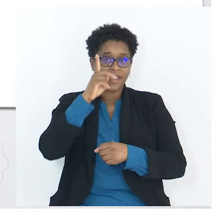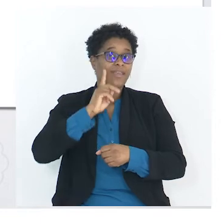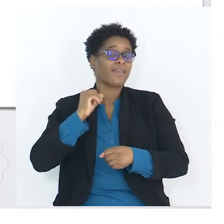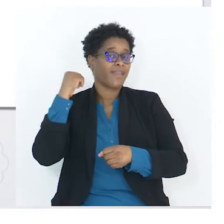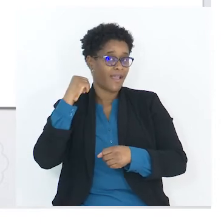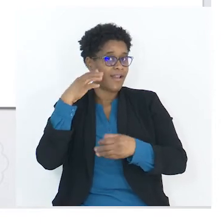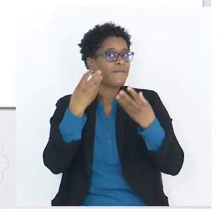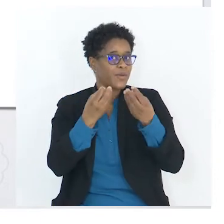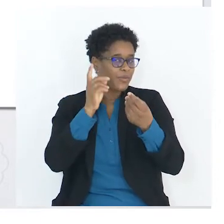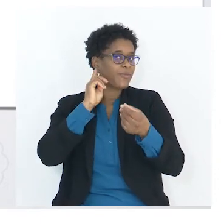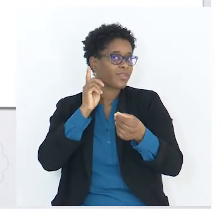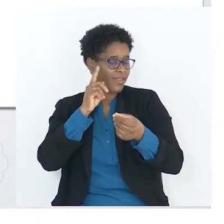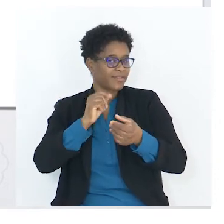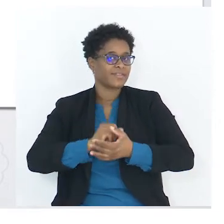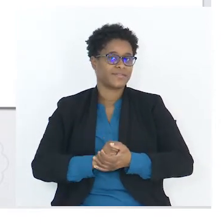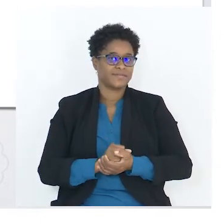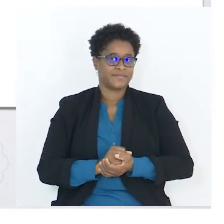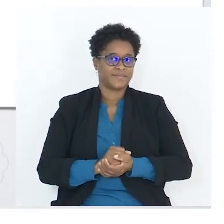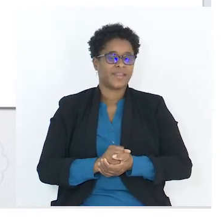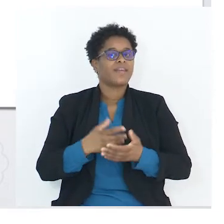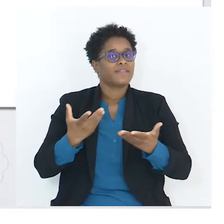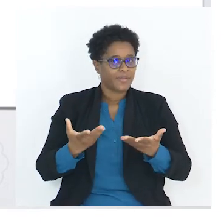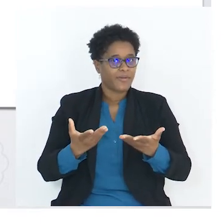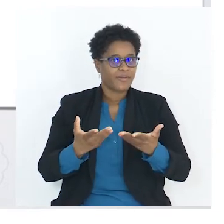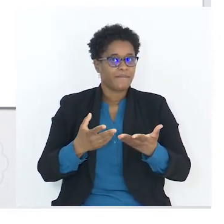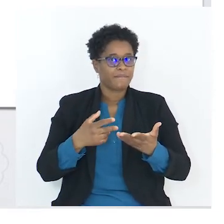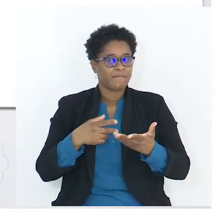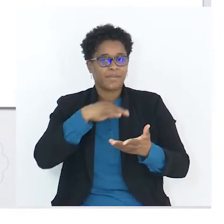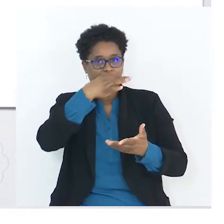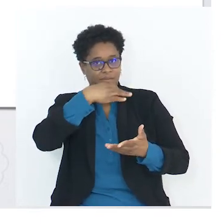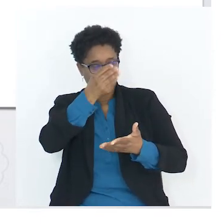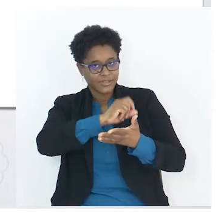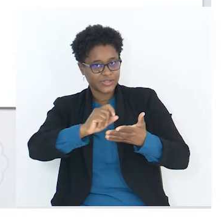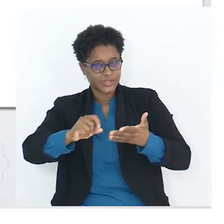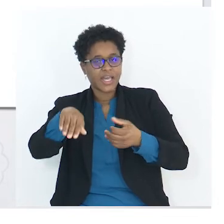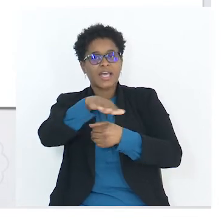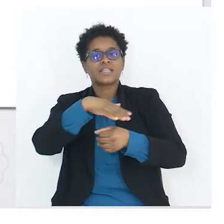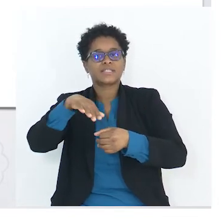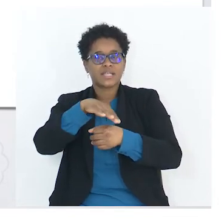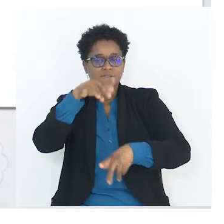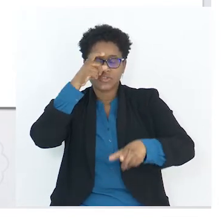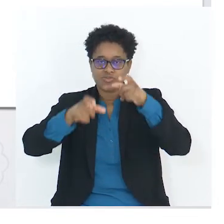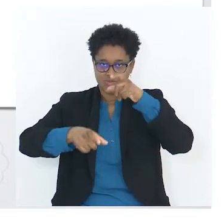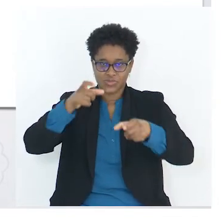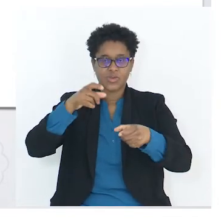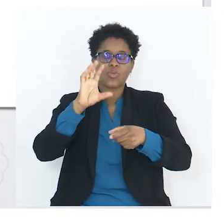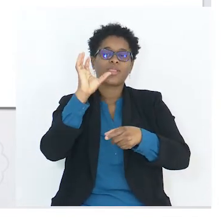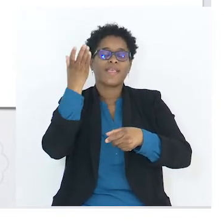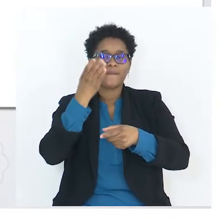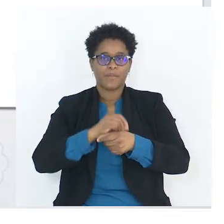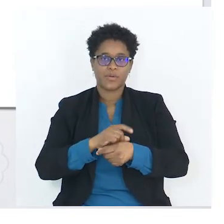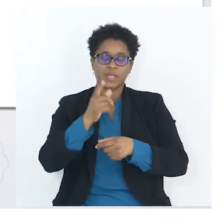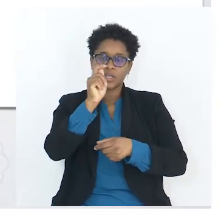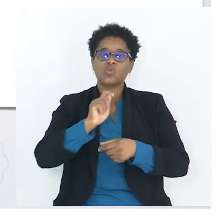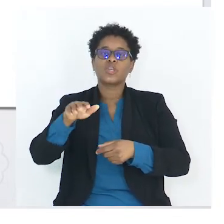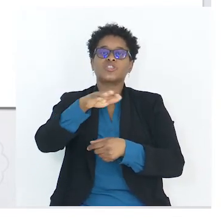é muito importante para a narração das ações humanas no tempo e